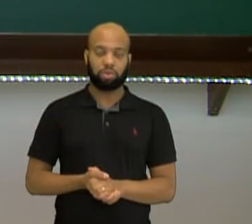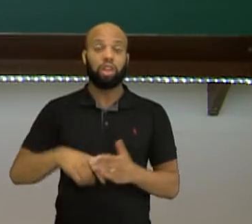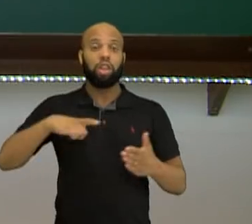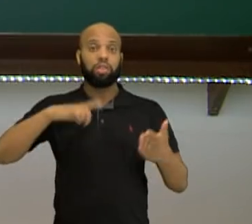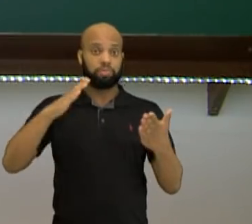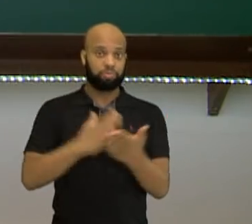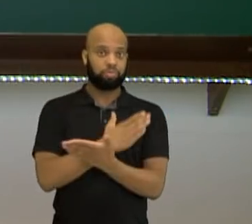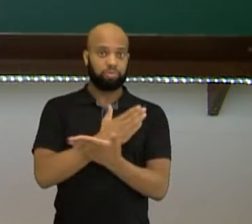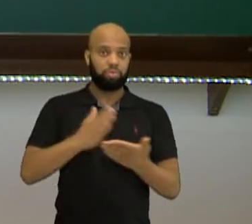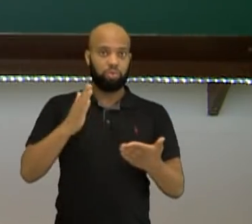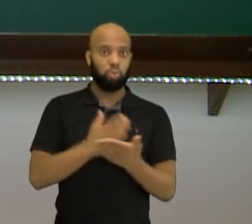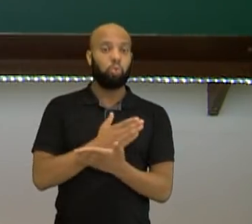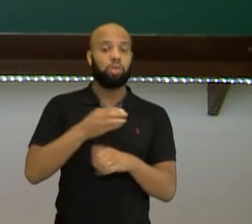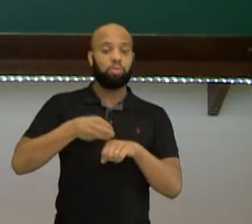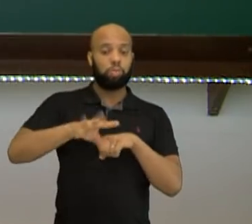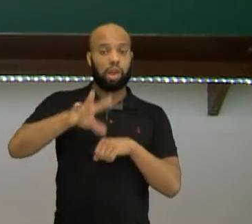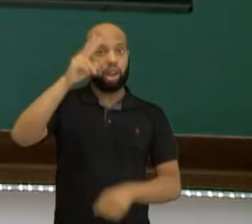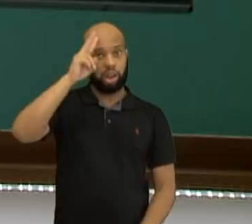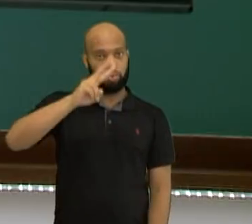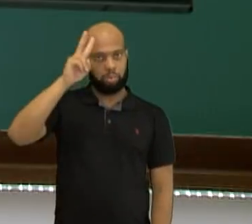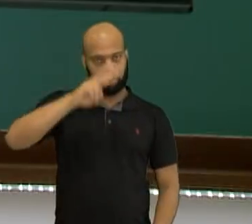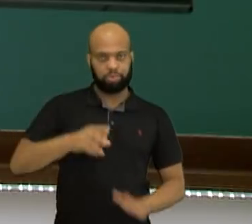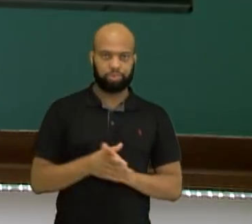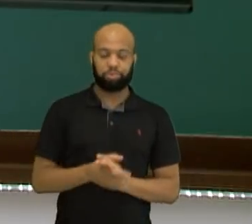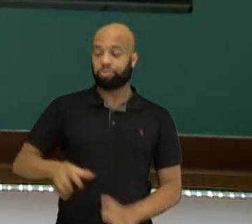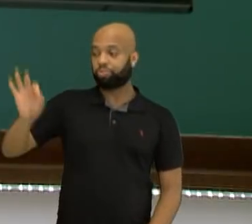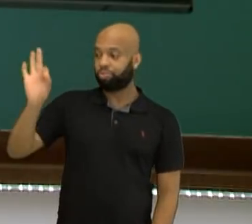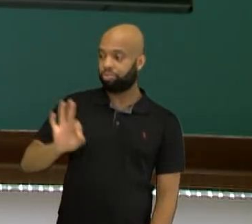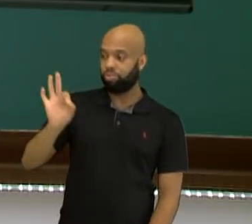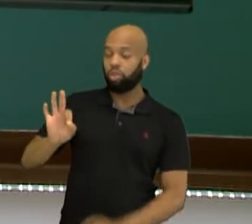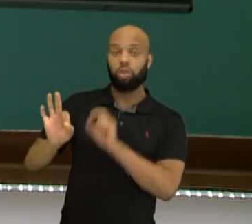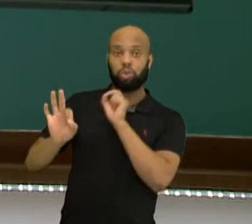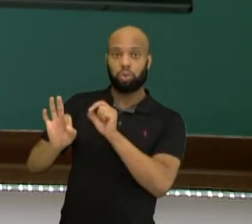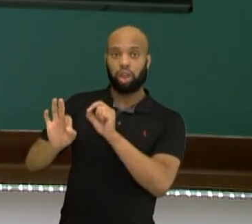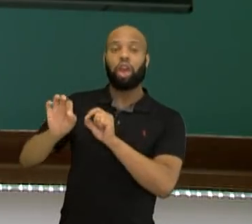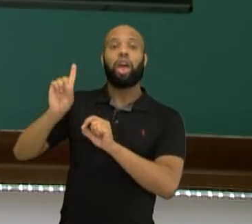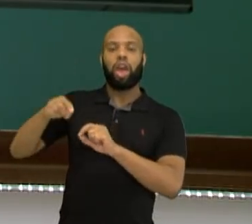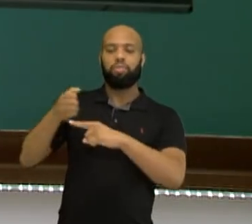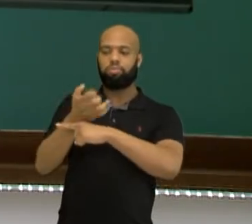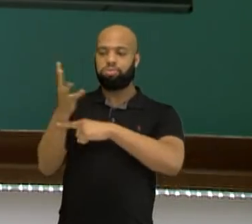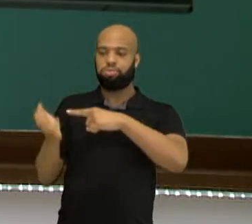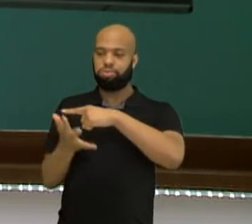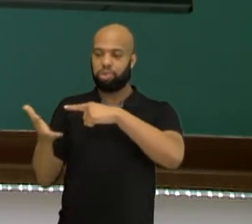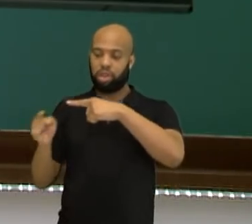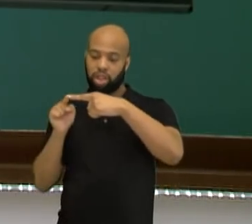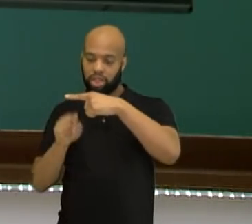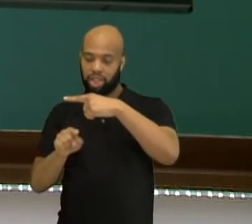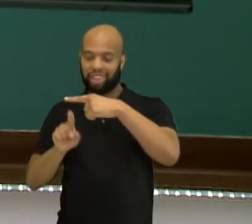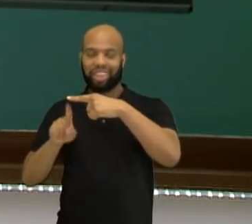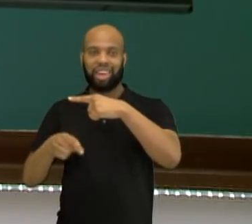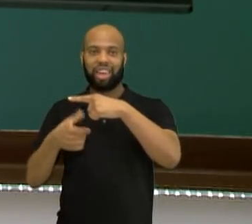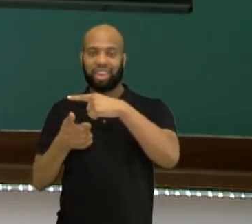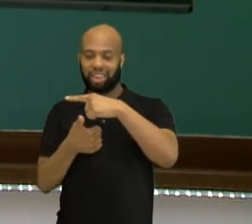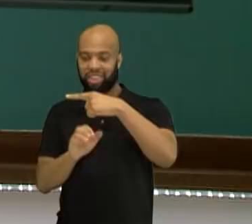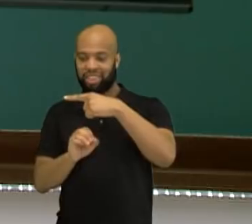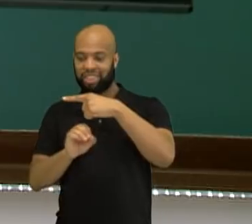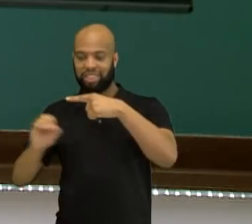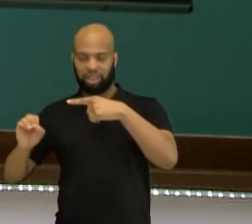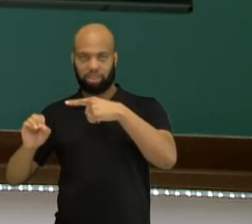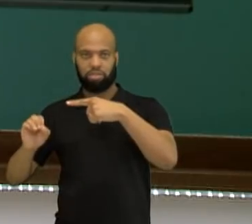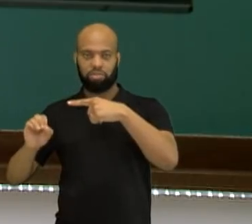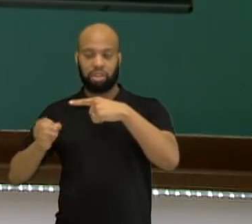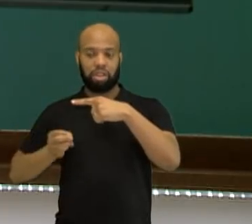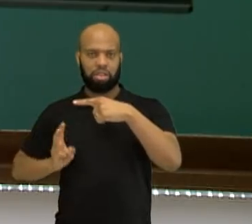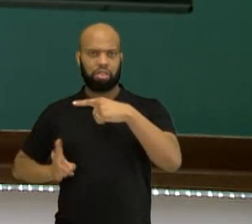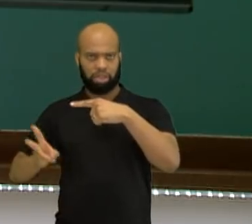Algumas lembranças para você. A porcentagem é uma razão de denominador 100. Então é uma fração em que o denominador vale 100,